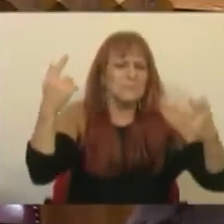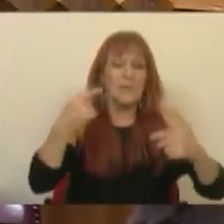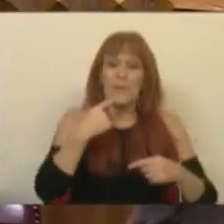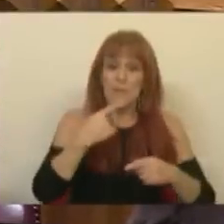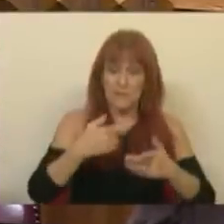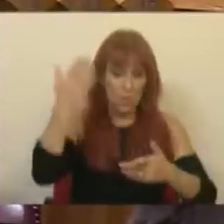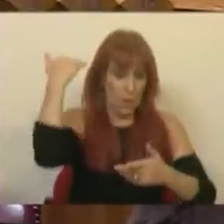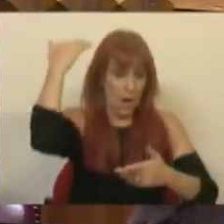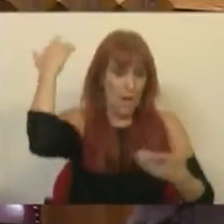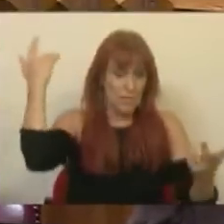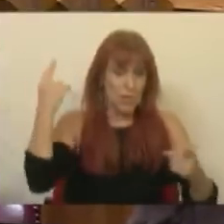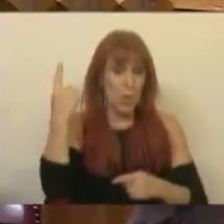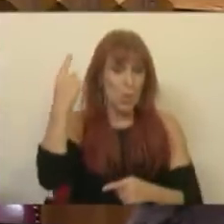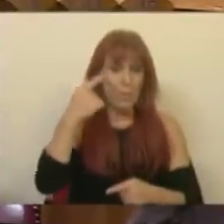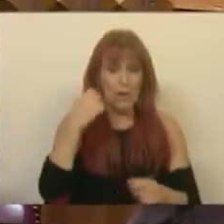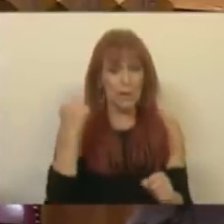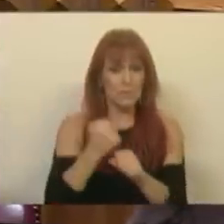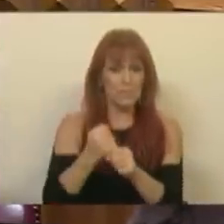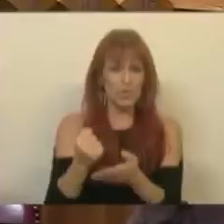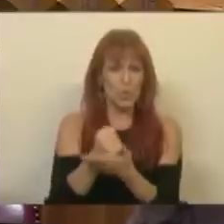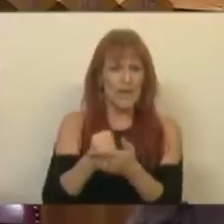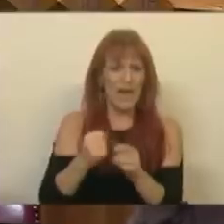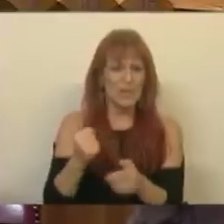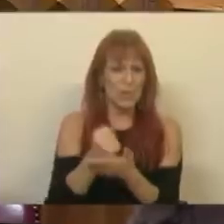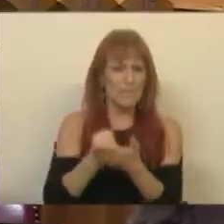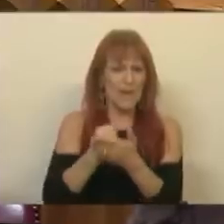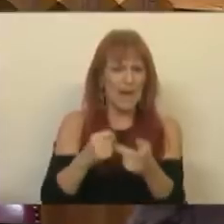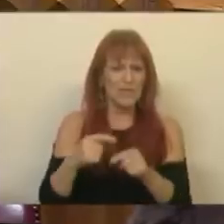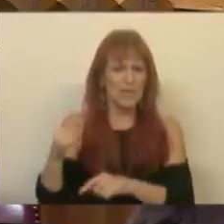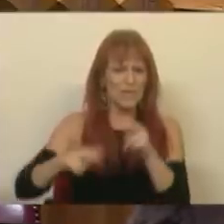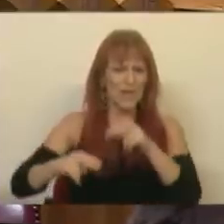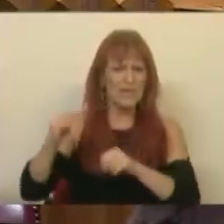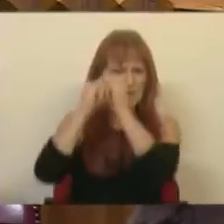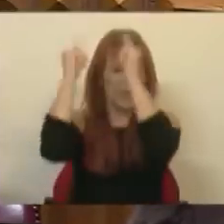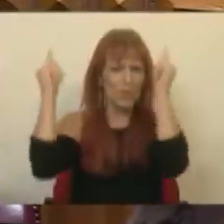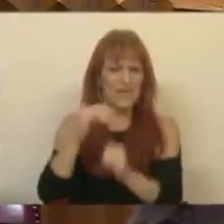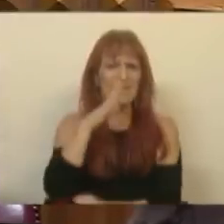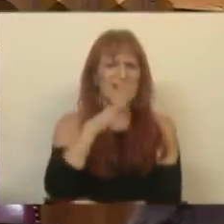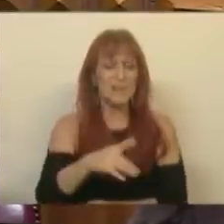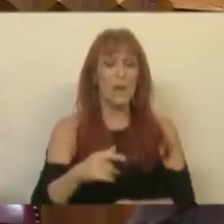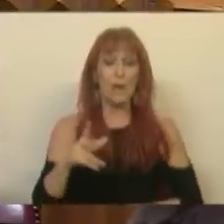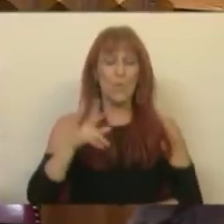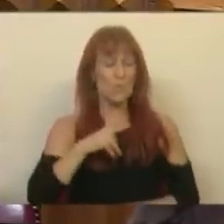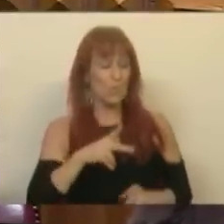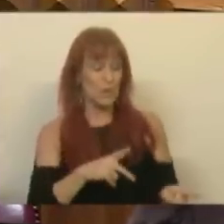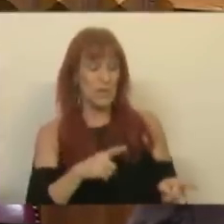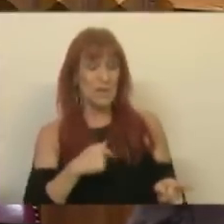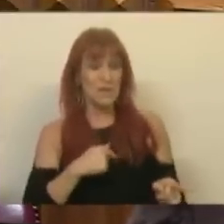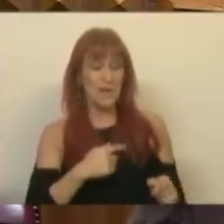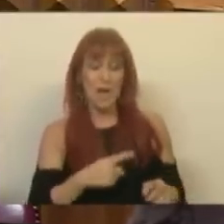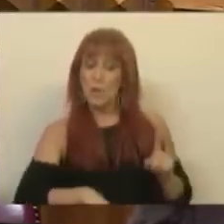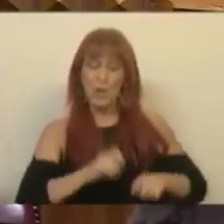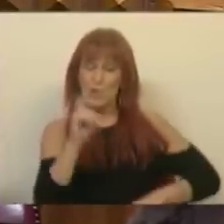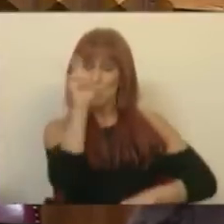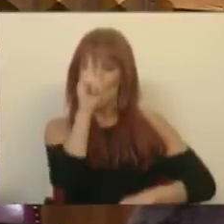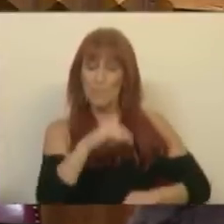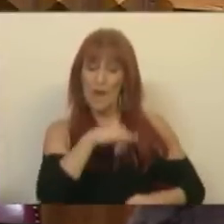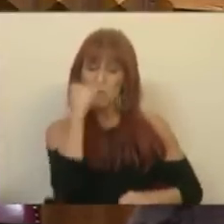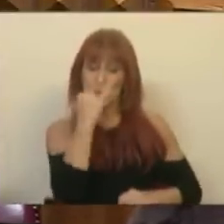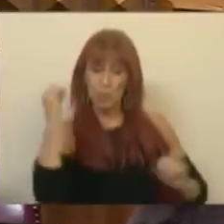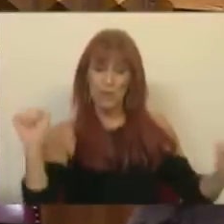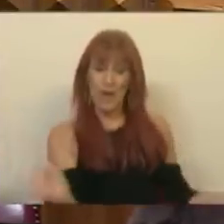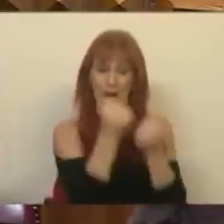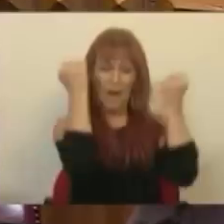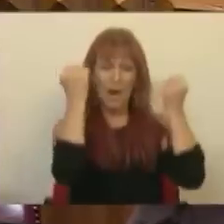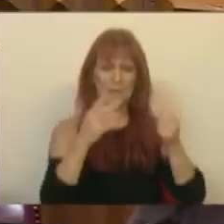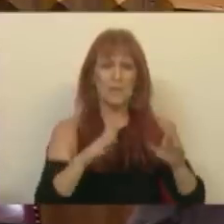um dizia então um operador do mercado dos mercados financeiros internacionais Portugal não vai escapar ao segundo Resgate